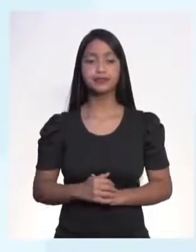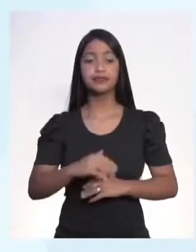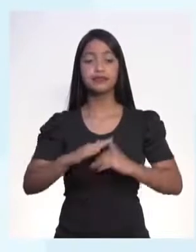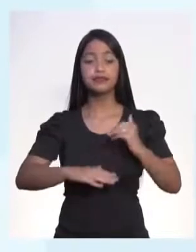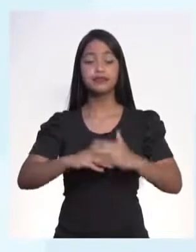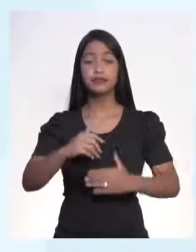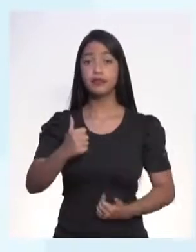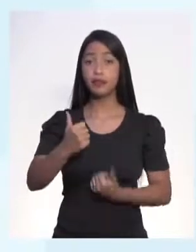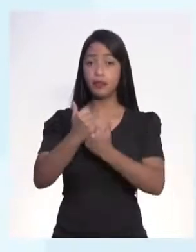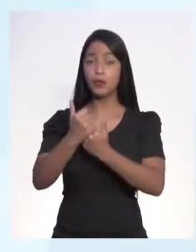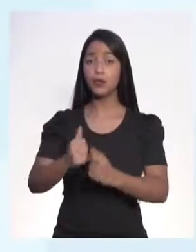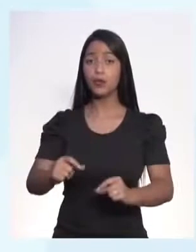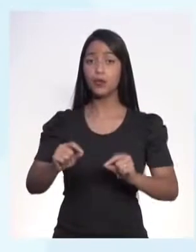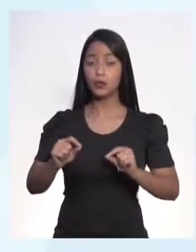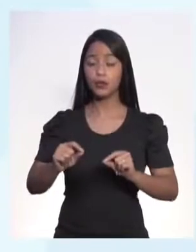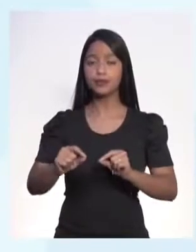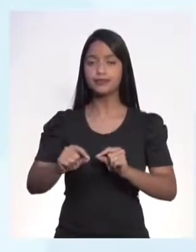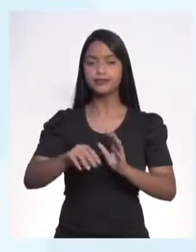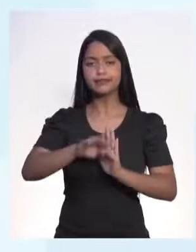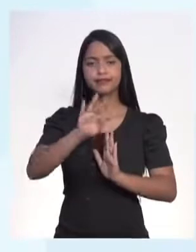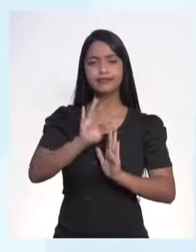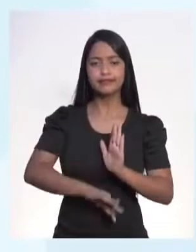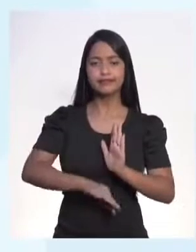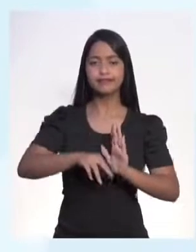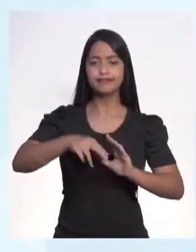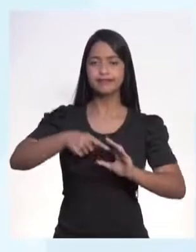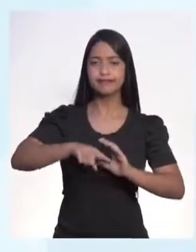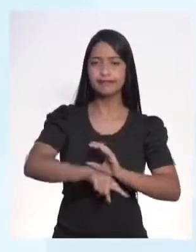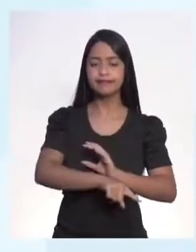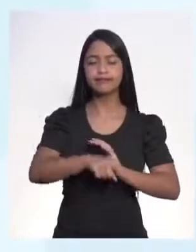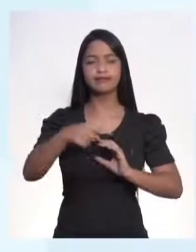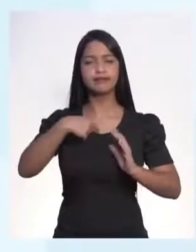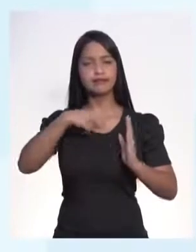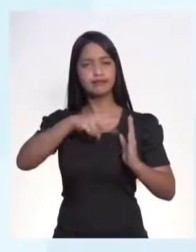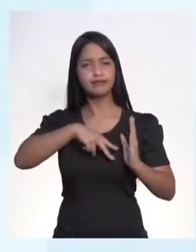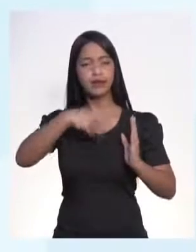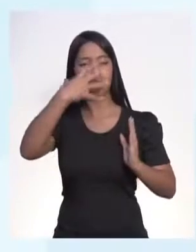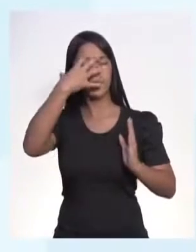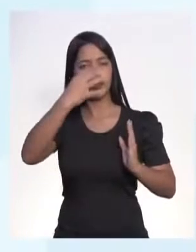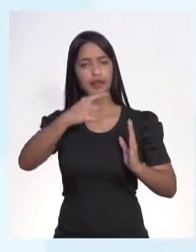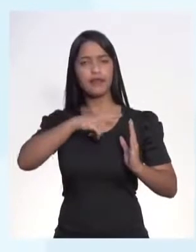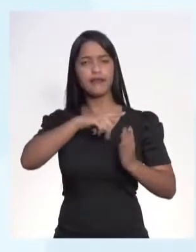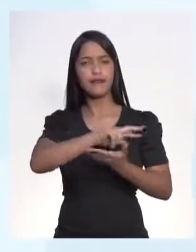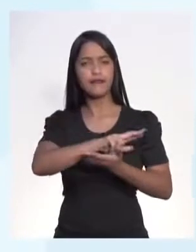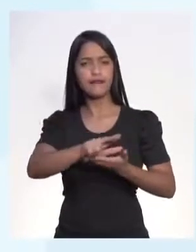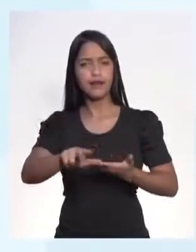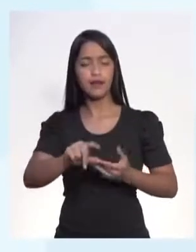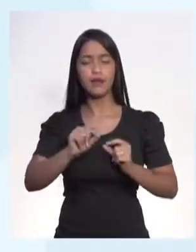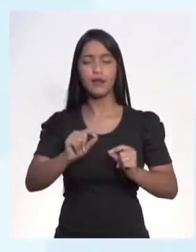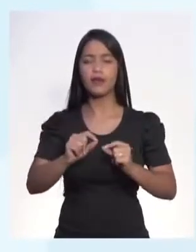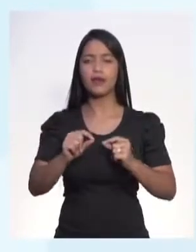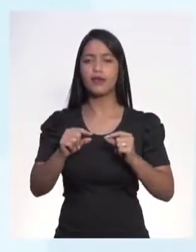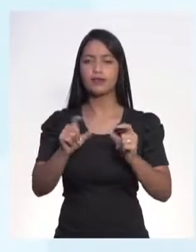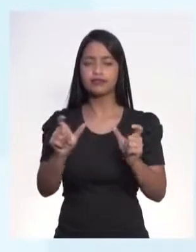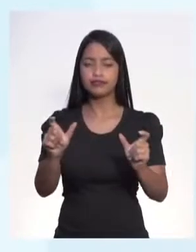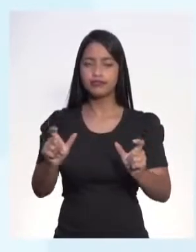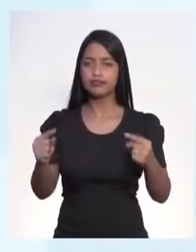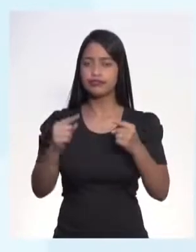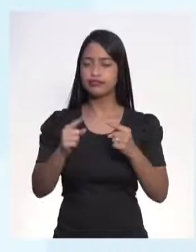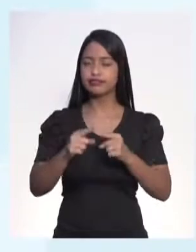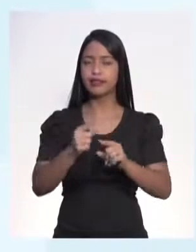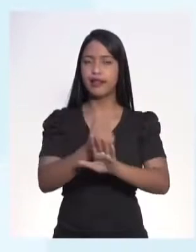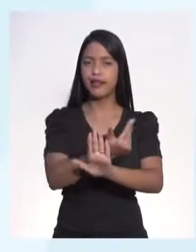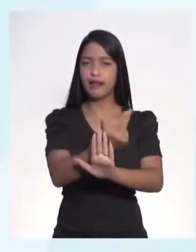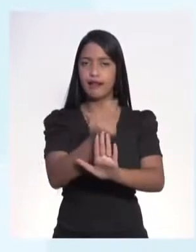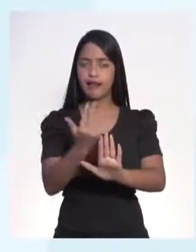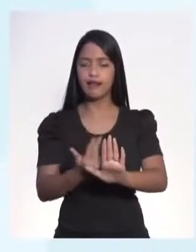com certa autonomia texto vem versus explorando recursos sonoros como rimas aliterações sons jogos de palavras imagens